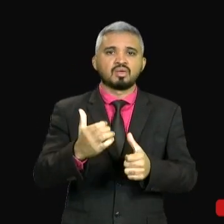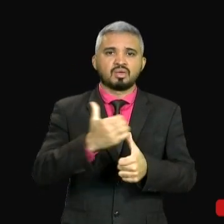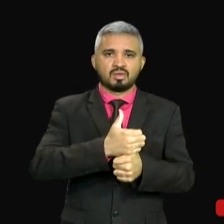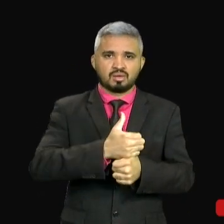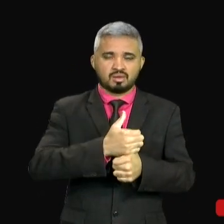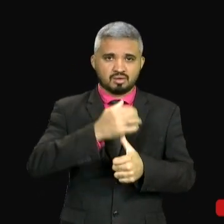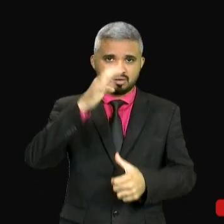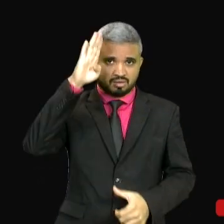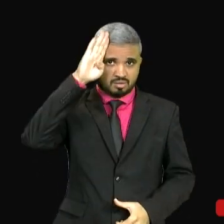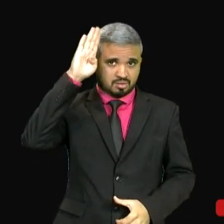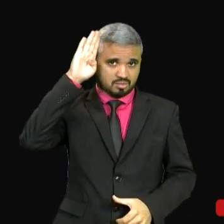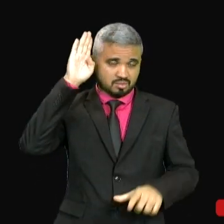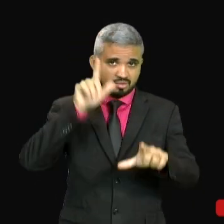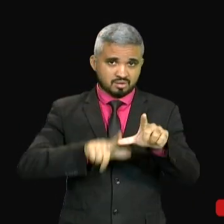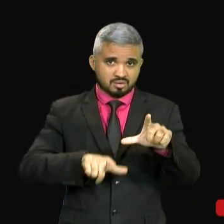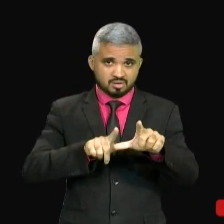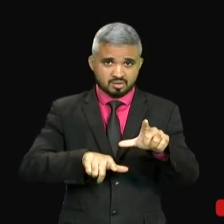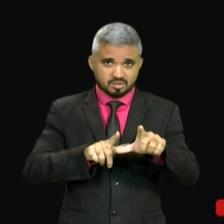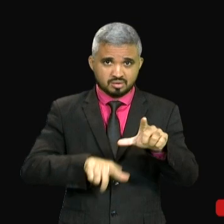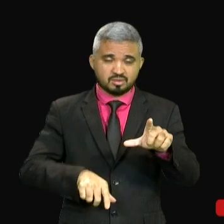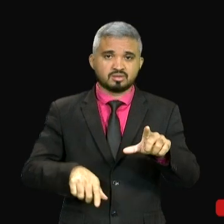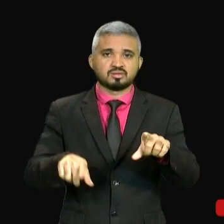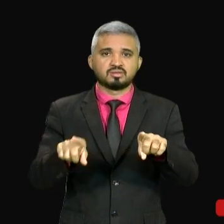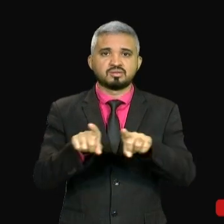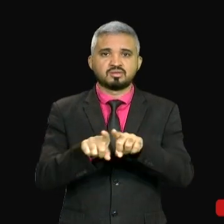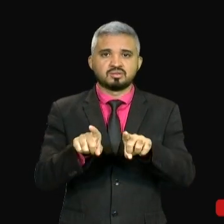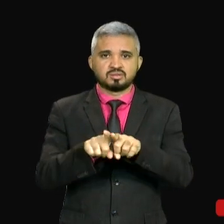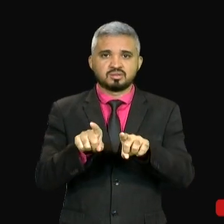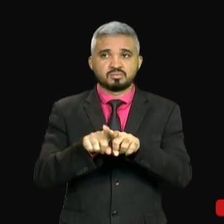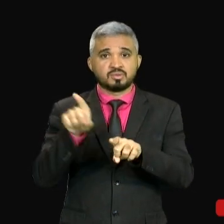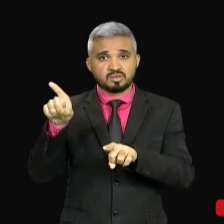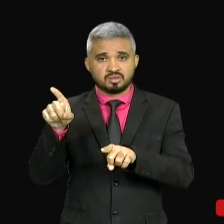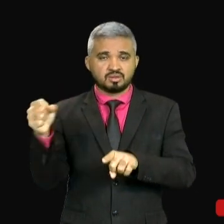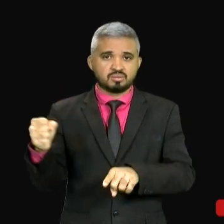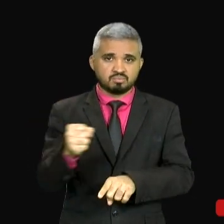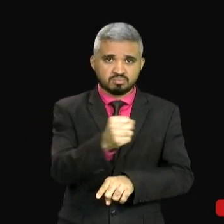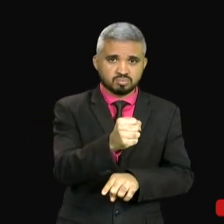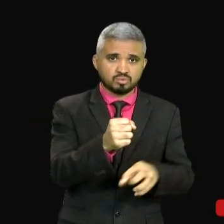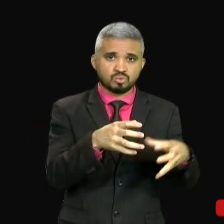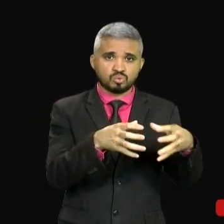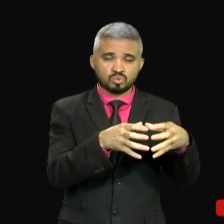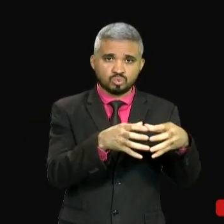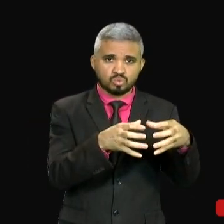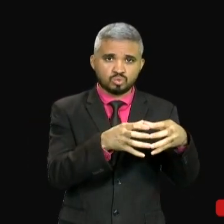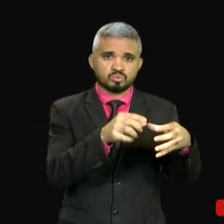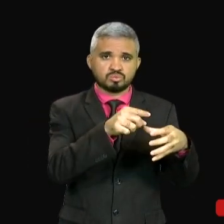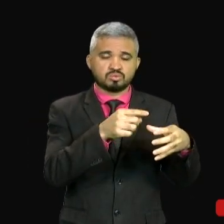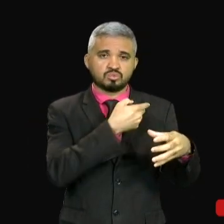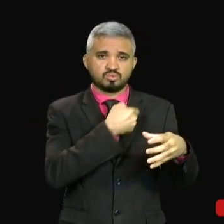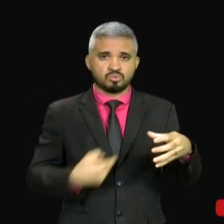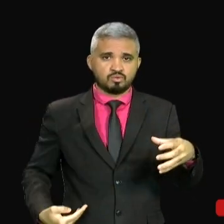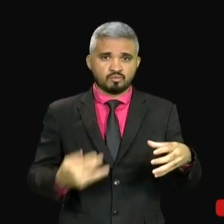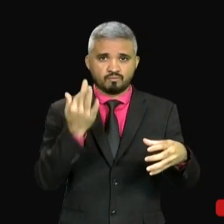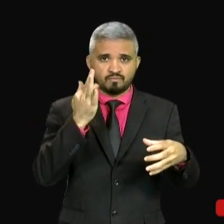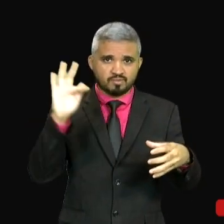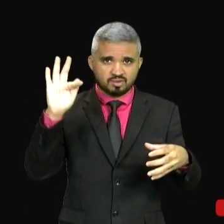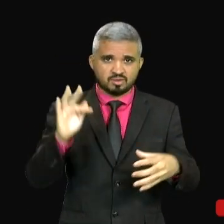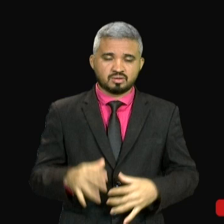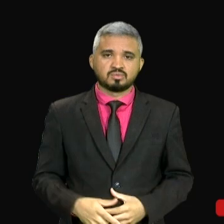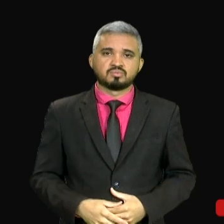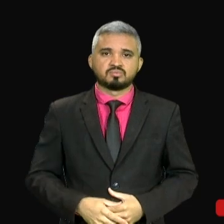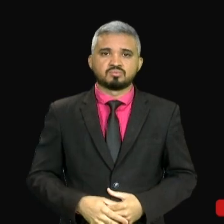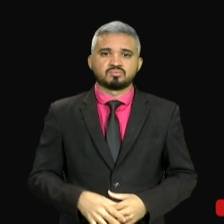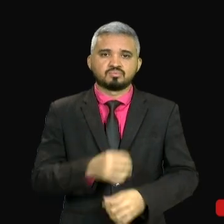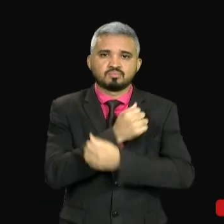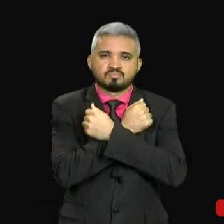Comissão de Transmissão do Governo Federal. Senhor presidente, gostaria de levar o meu extensivo abraço à